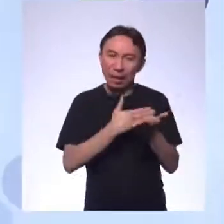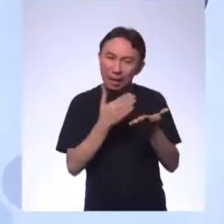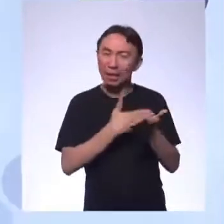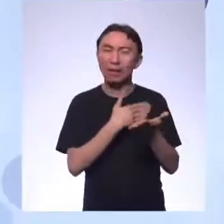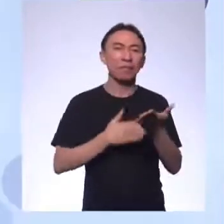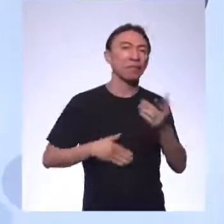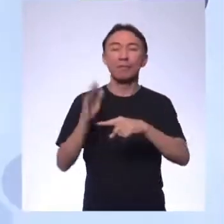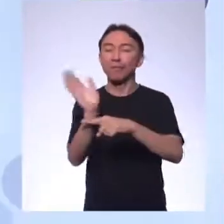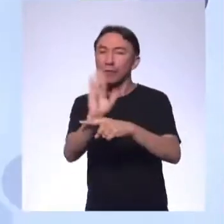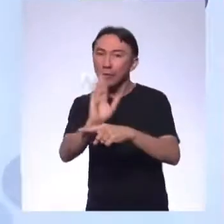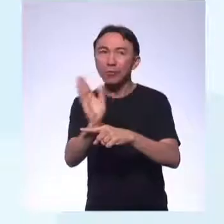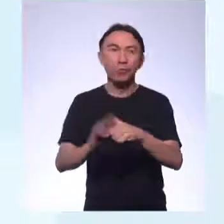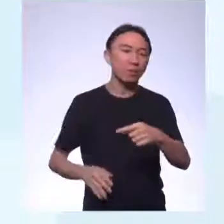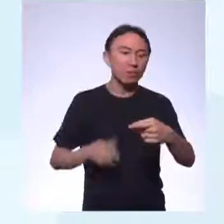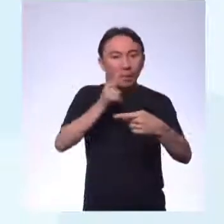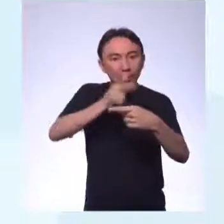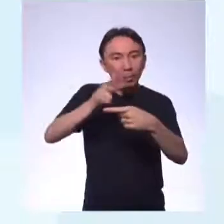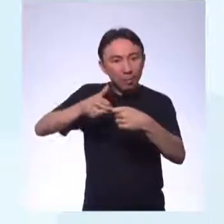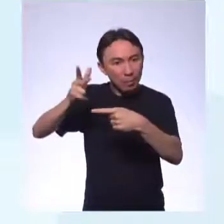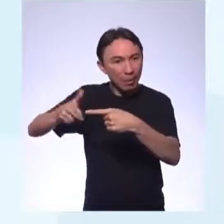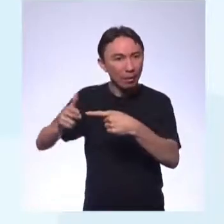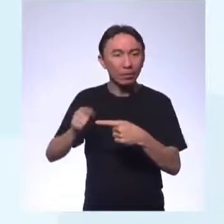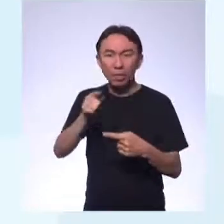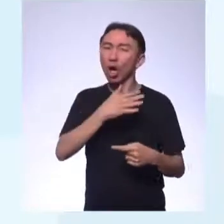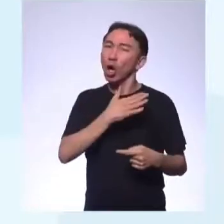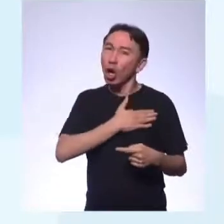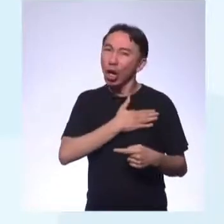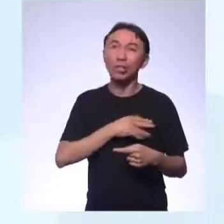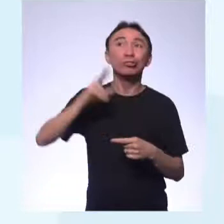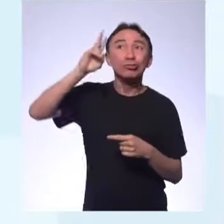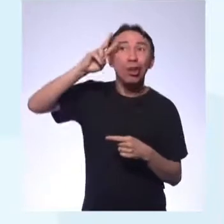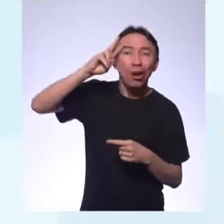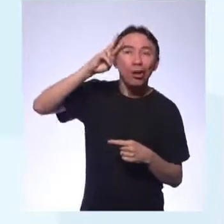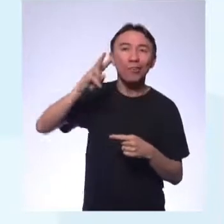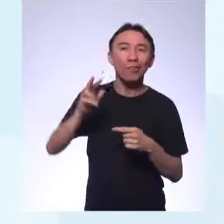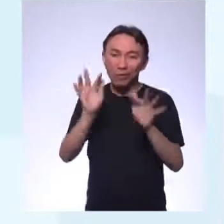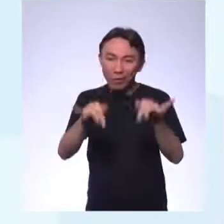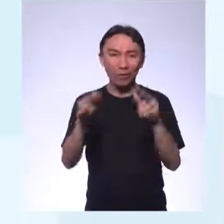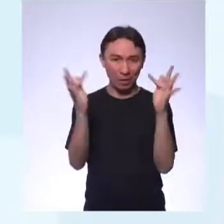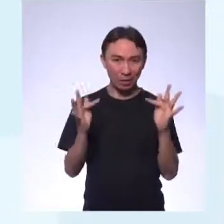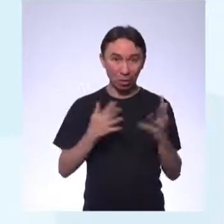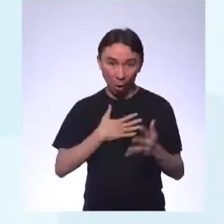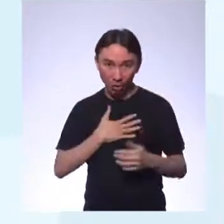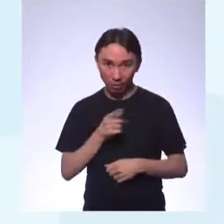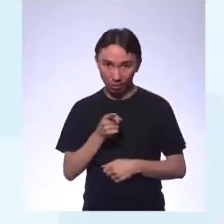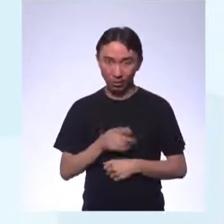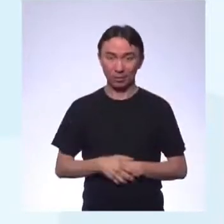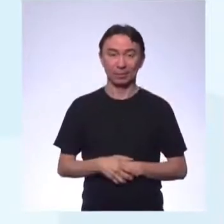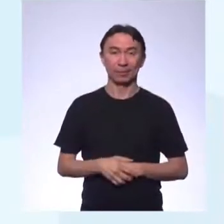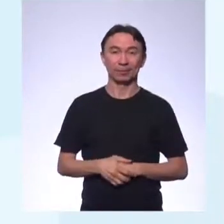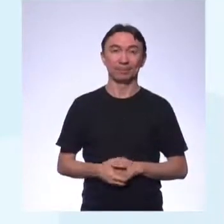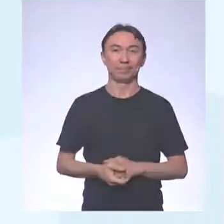séries. Você gosta de histórias com finais felizes? Um minutinho e já voltamos.